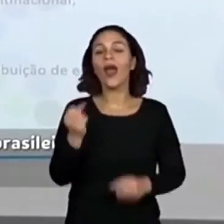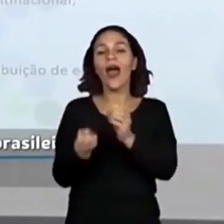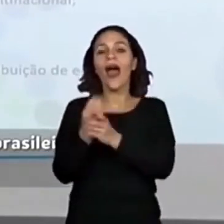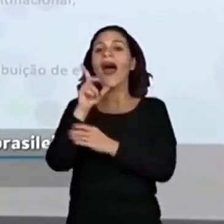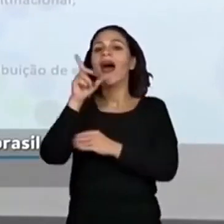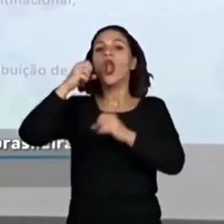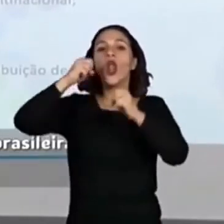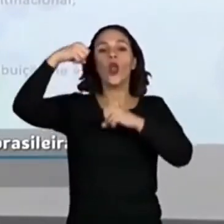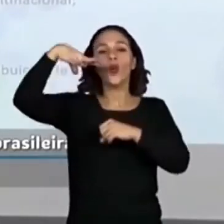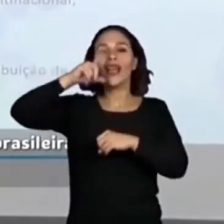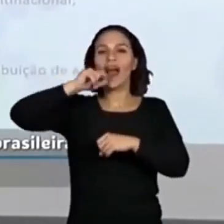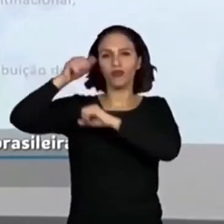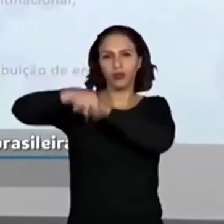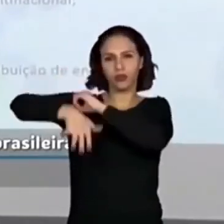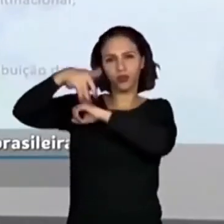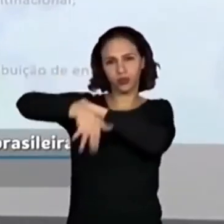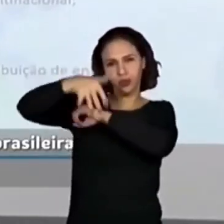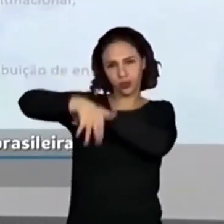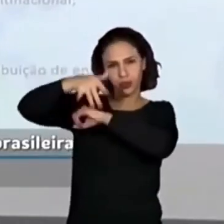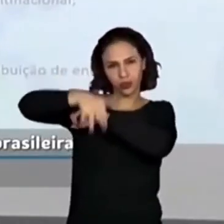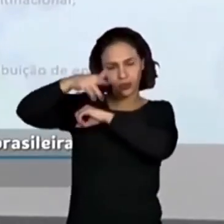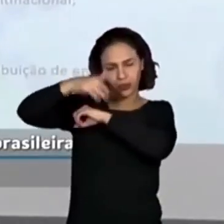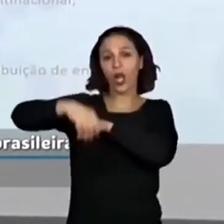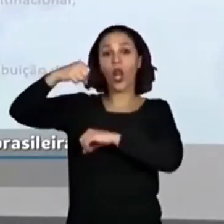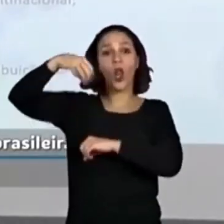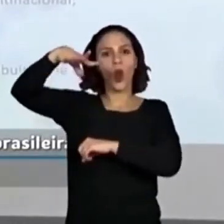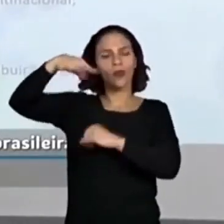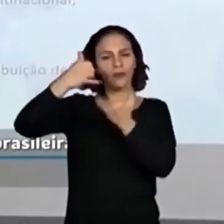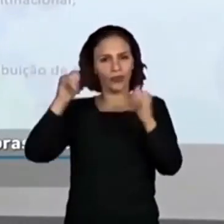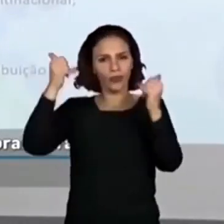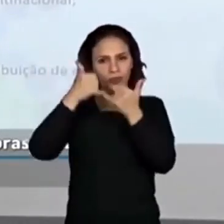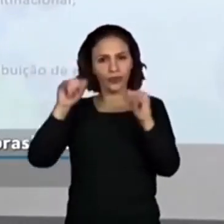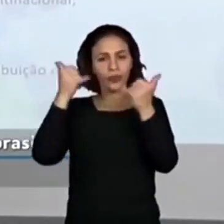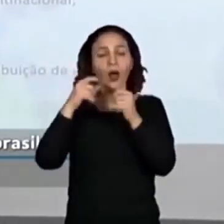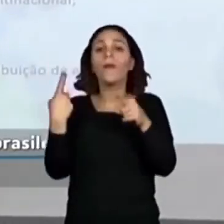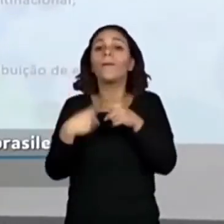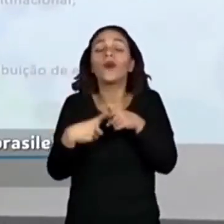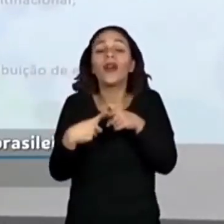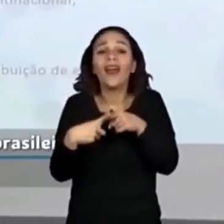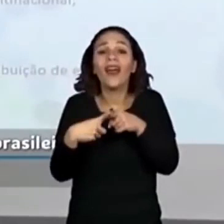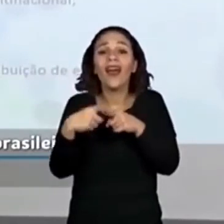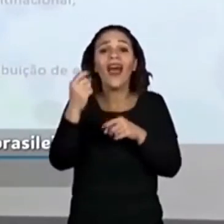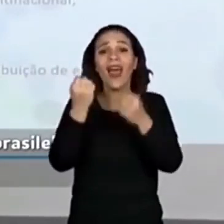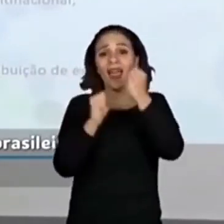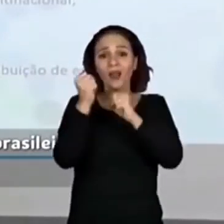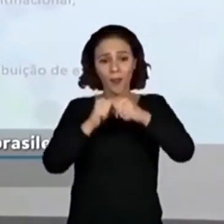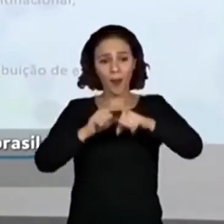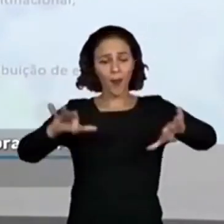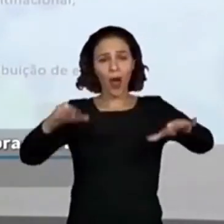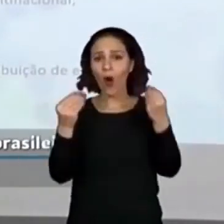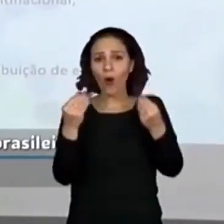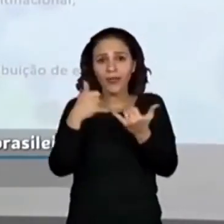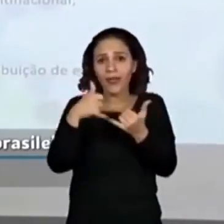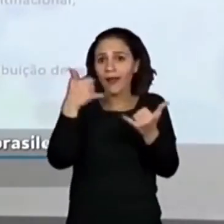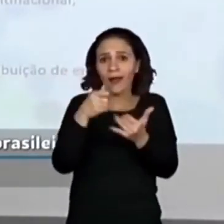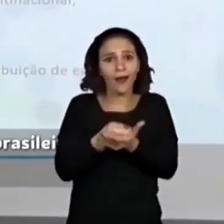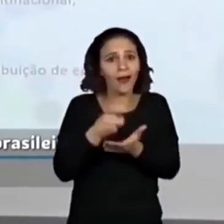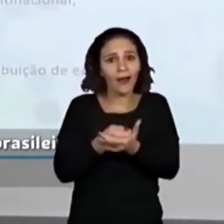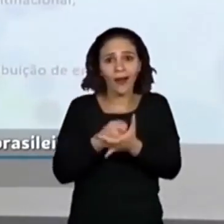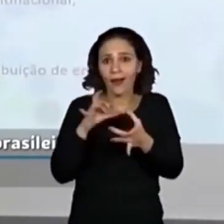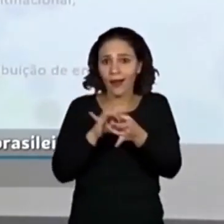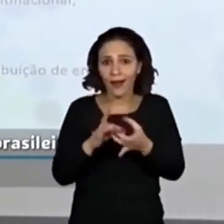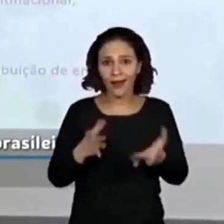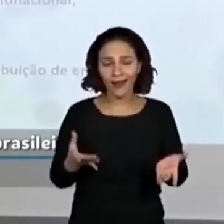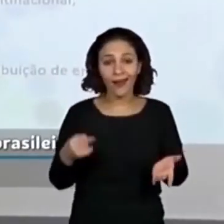expansão da indústria só acontece com energia. né? E o Brasil, como é um